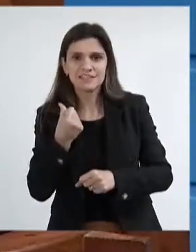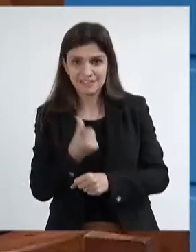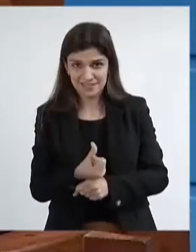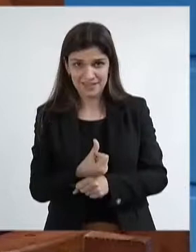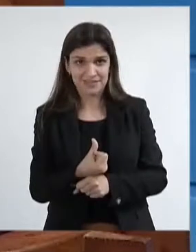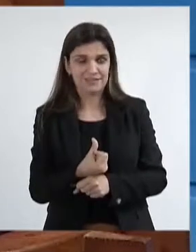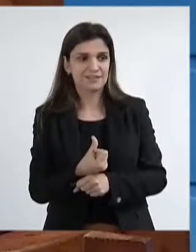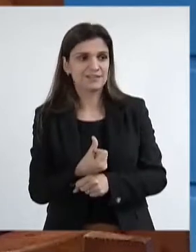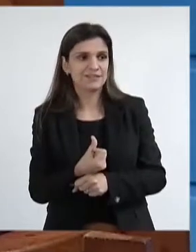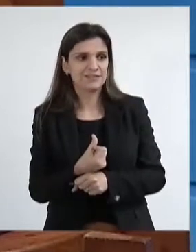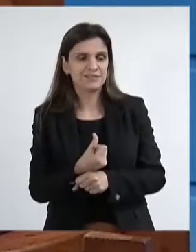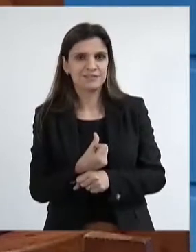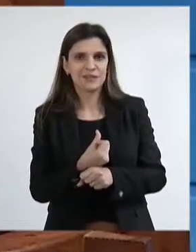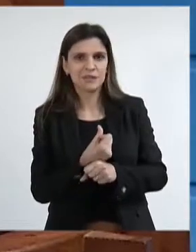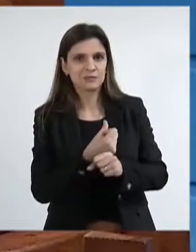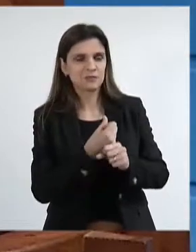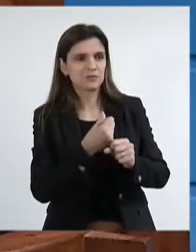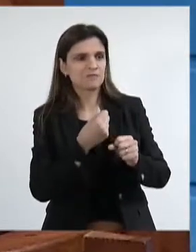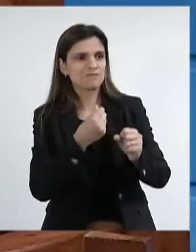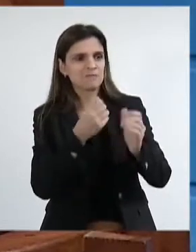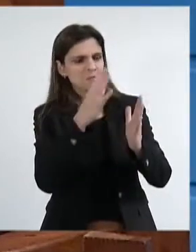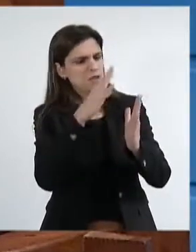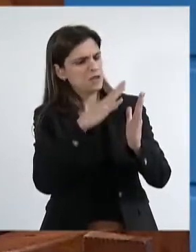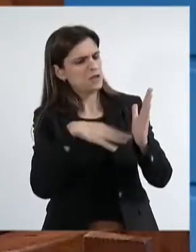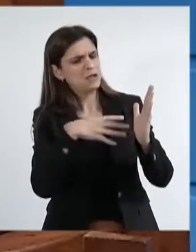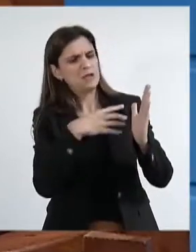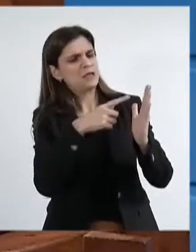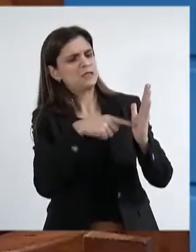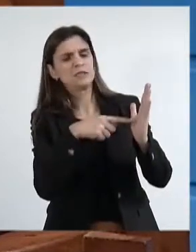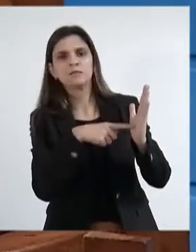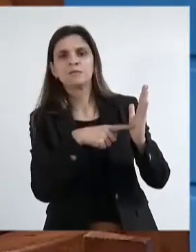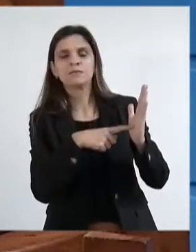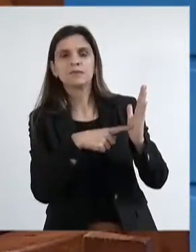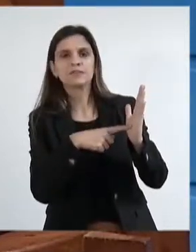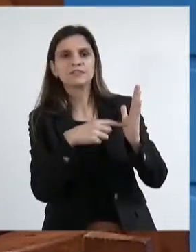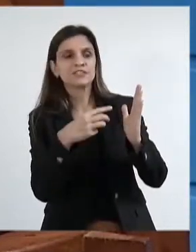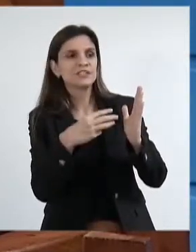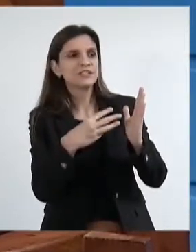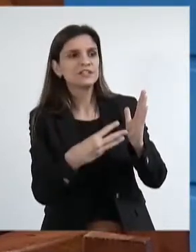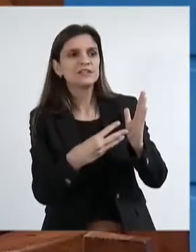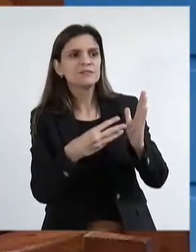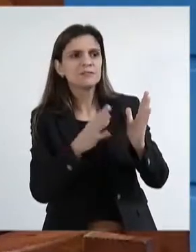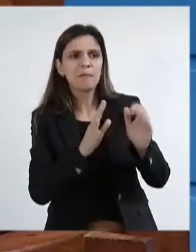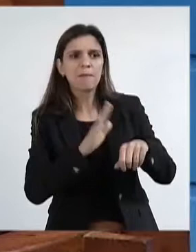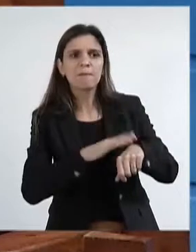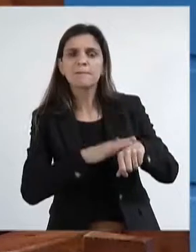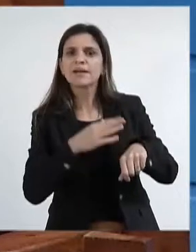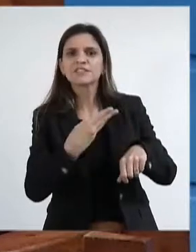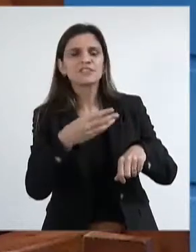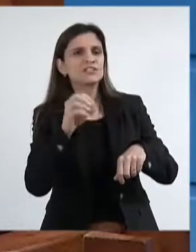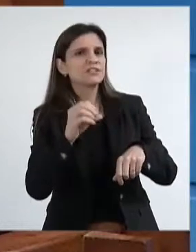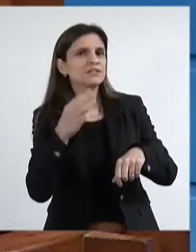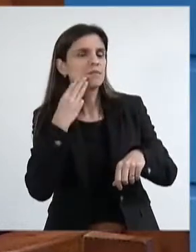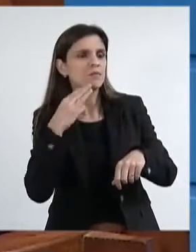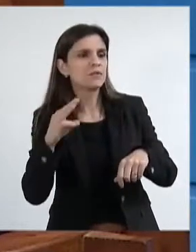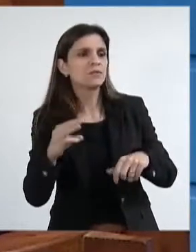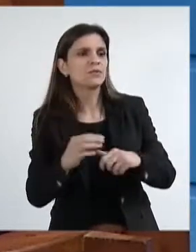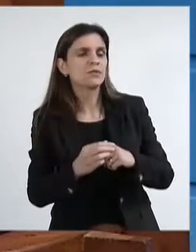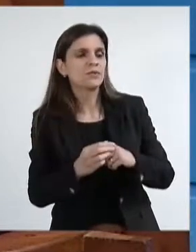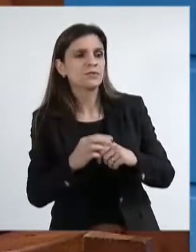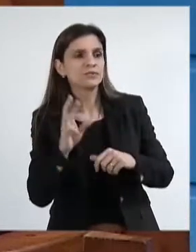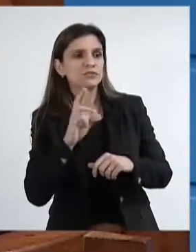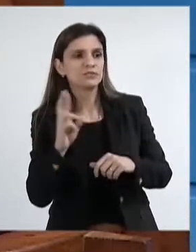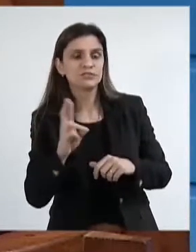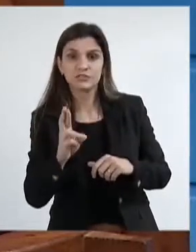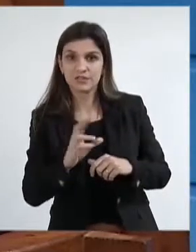hoje estimada em volta de 33 a 36 milhões de reais. Então, Dourados praticamente ficou